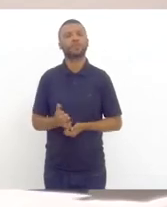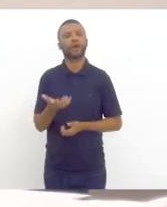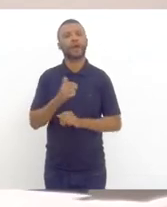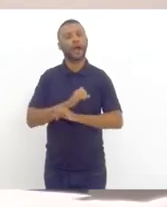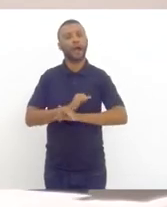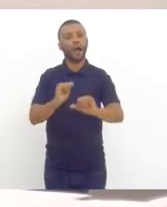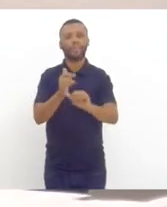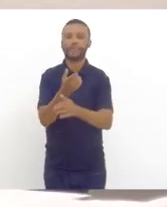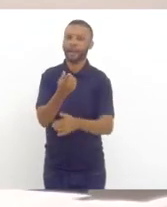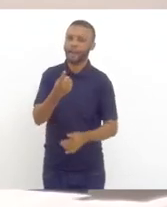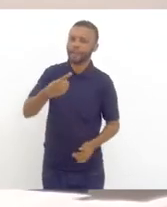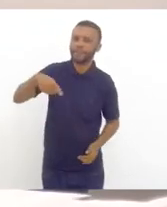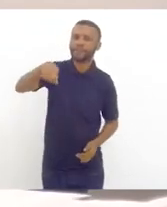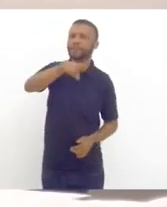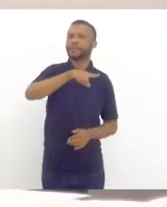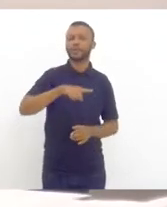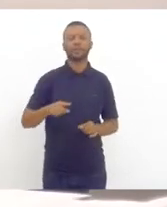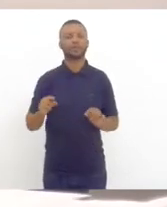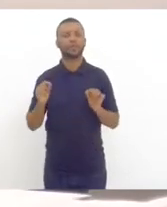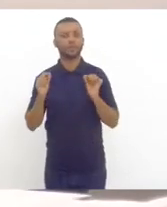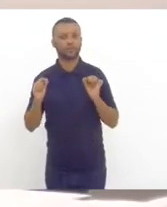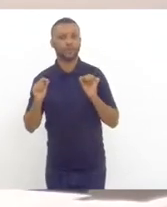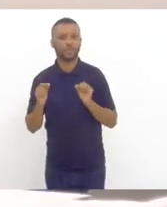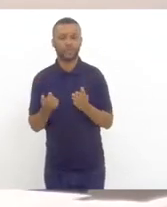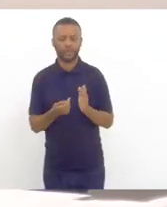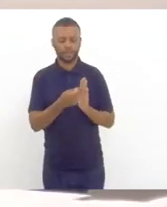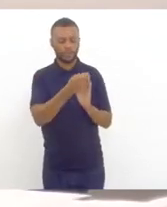senhores que